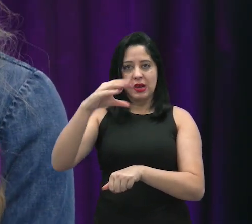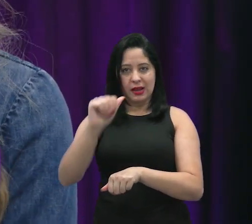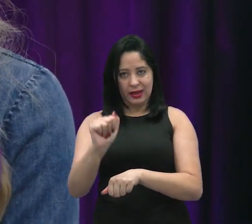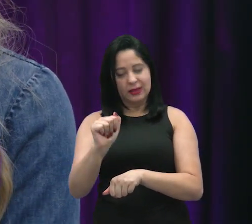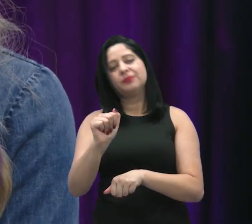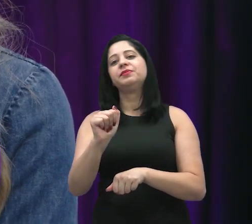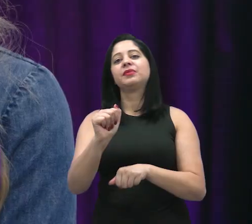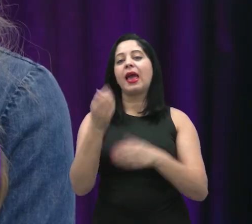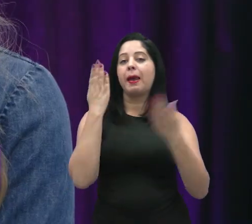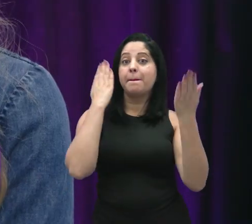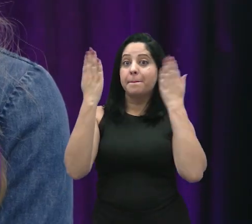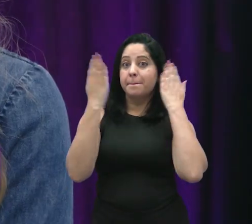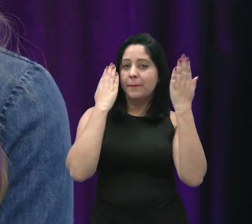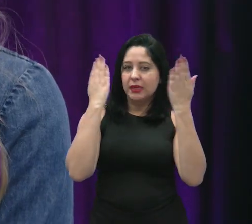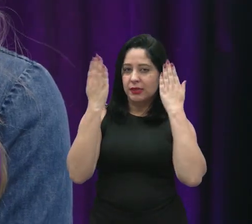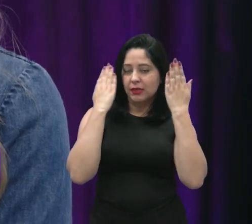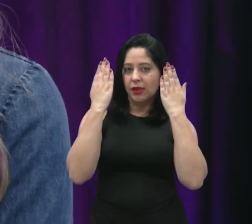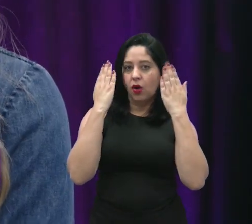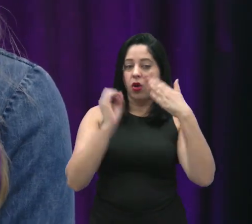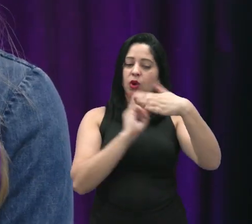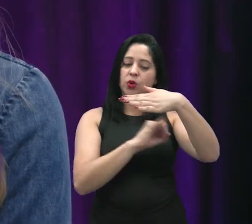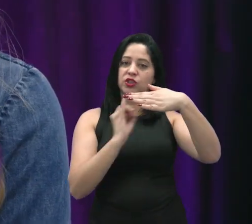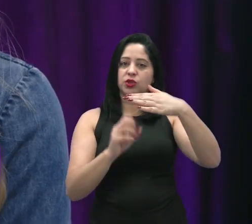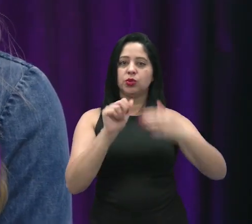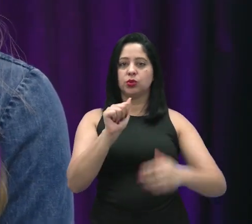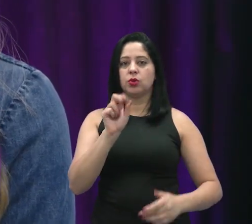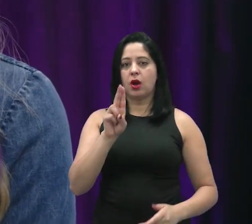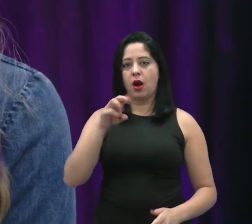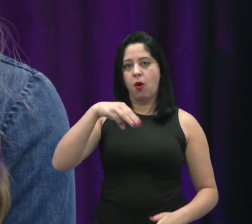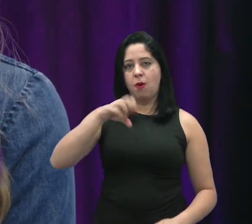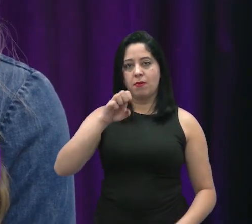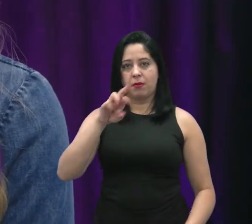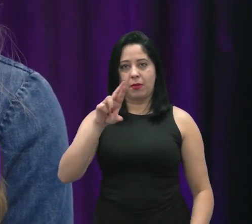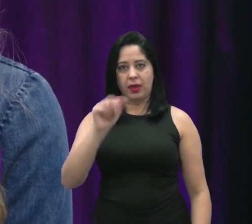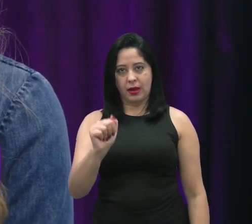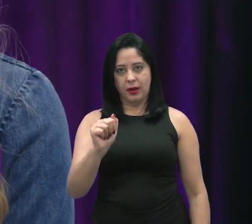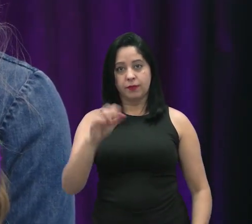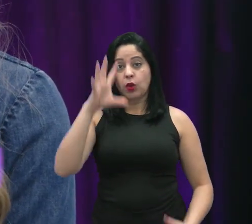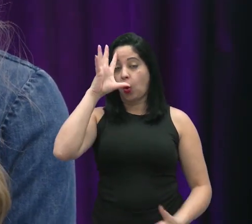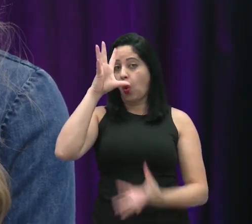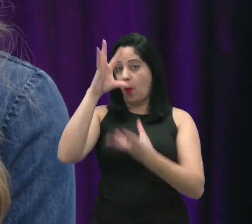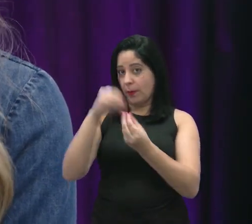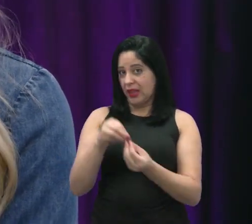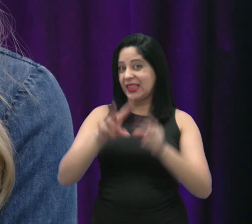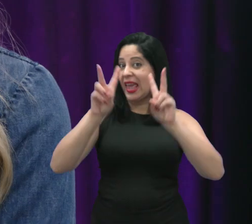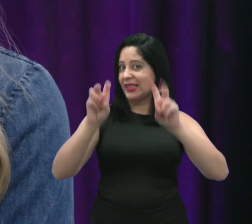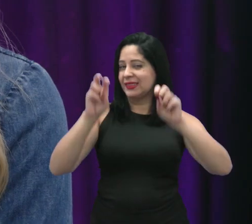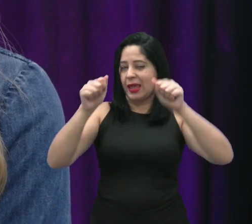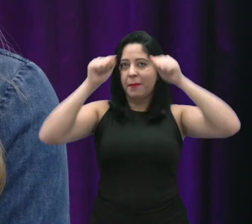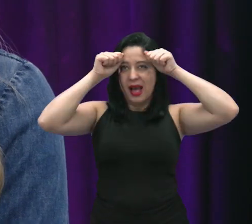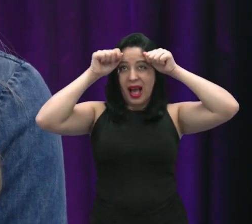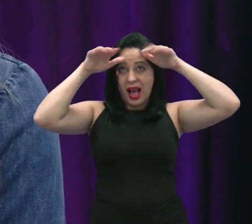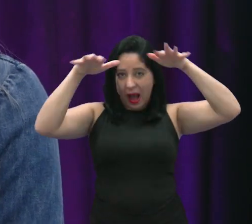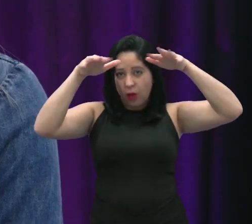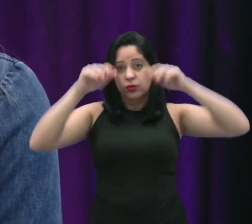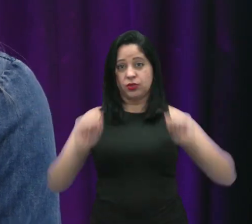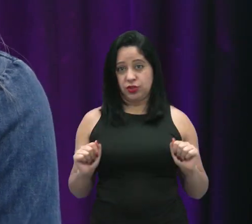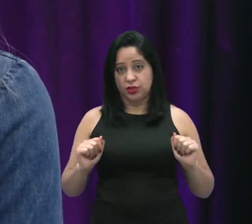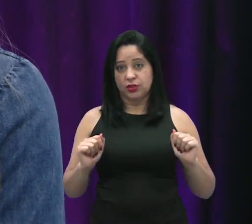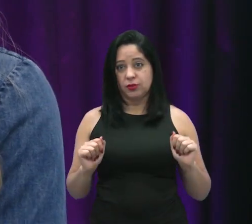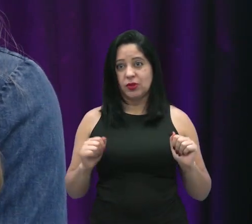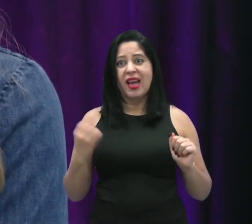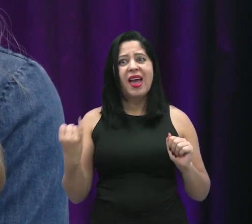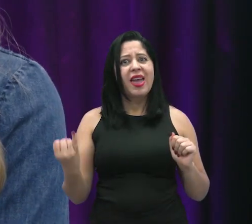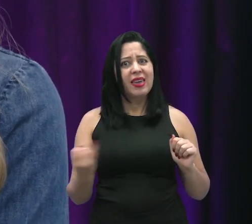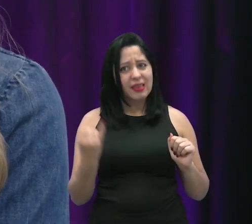e analista do comportamento do Instituto Almera, para entender mais sobre o autismo, os desafios e a importância de